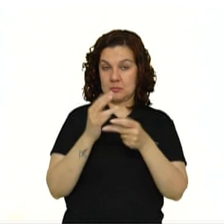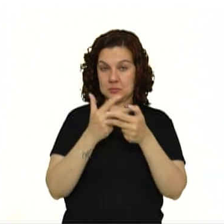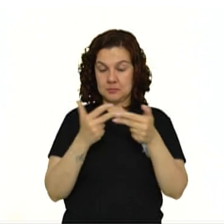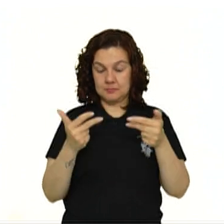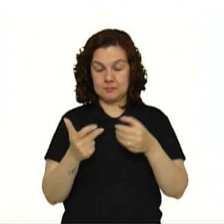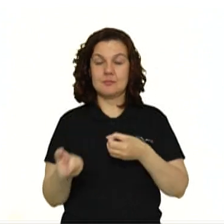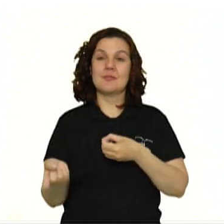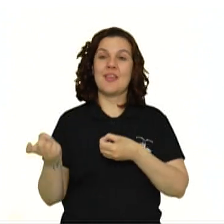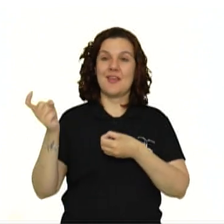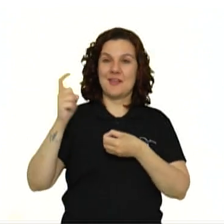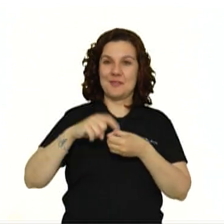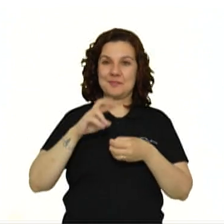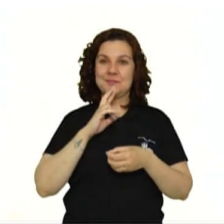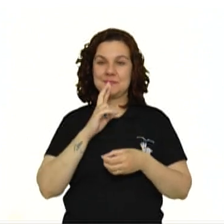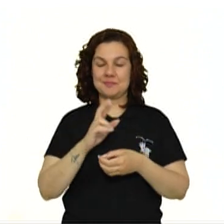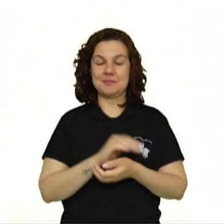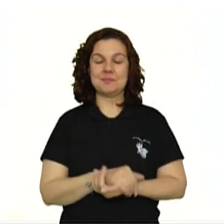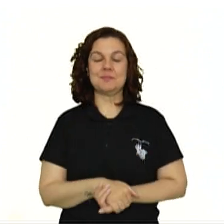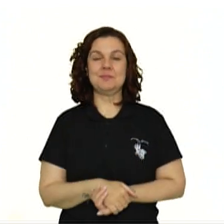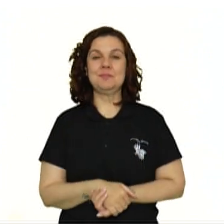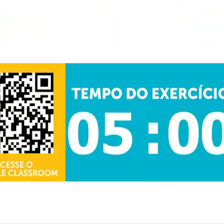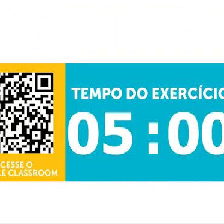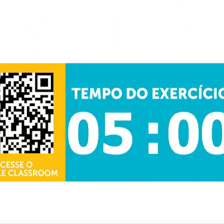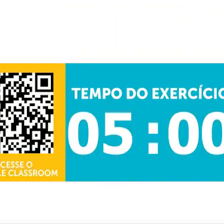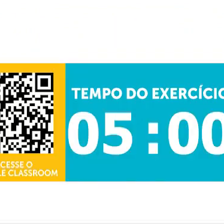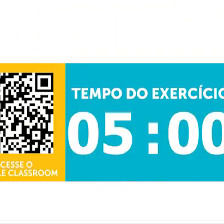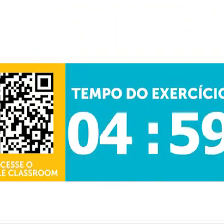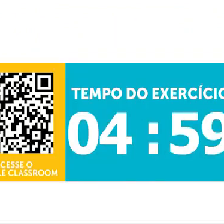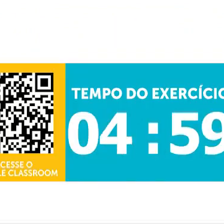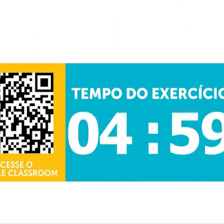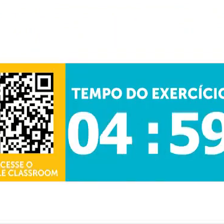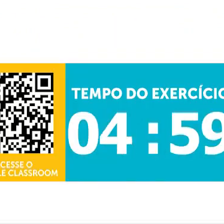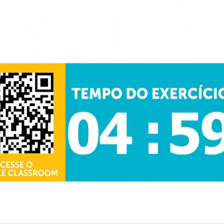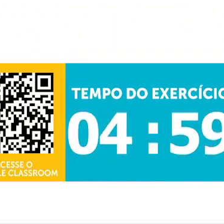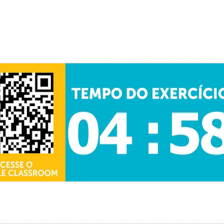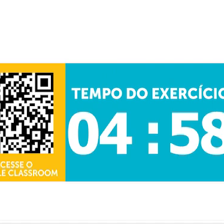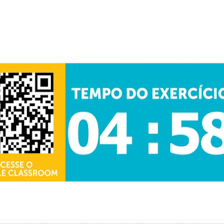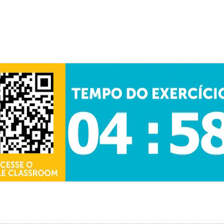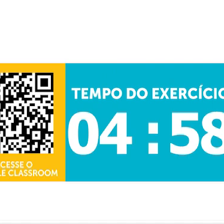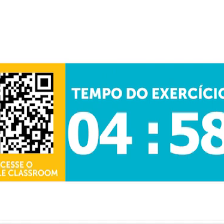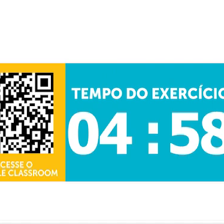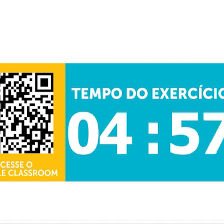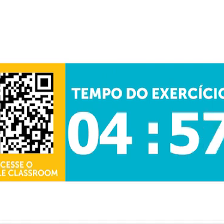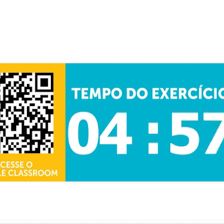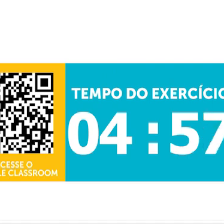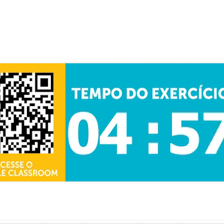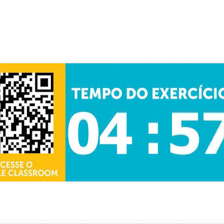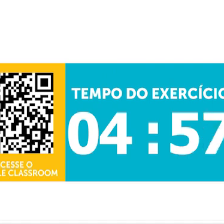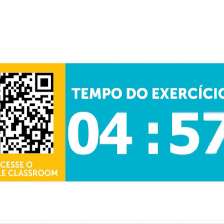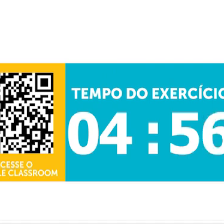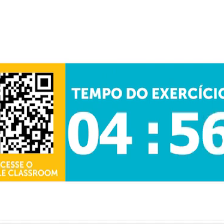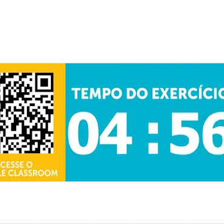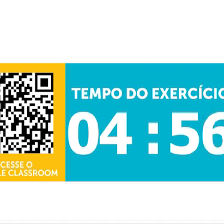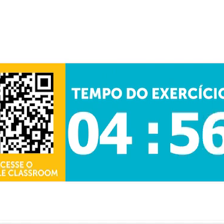alguma coisa e a gente já volta com a correção.